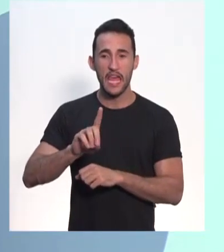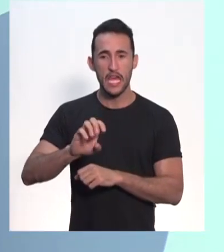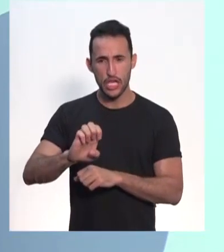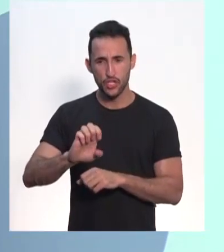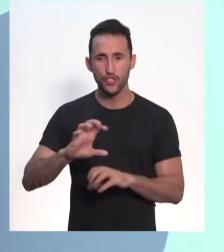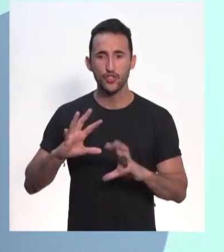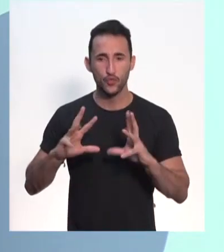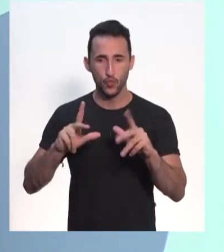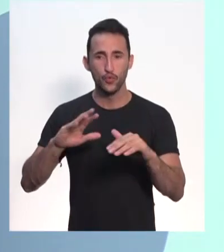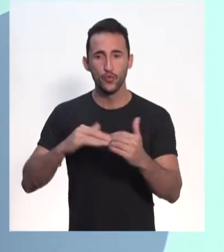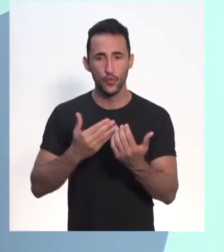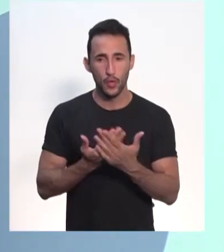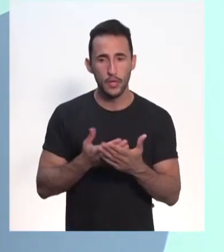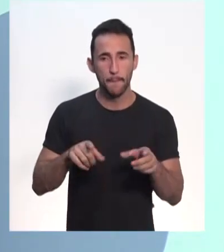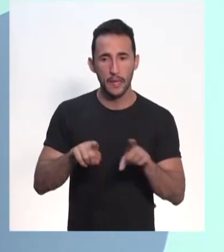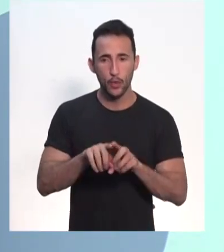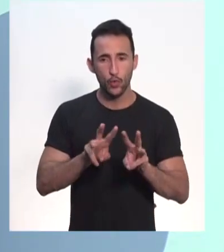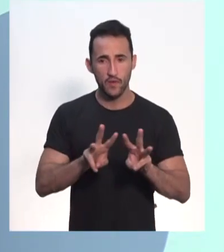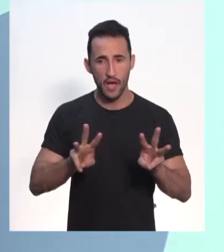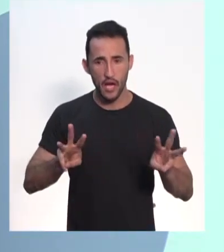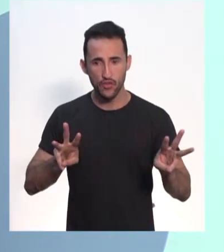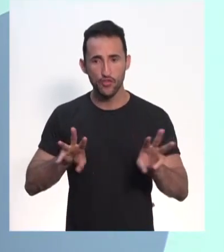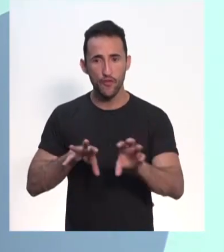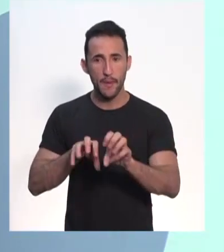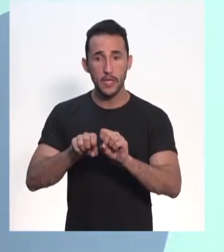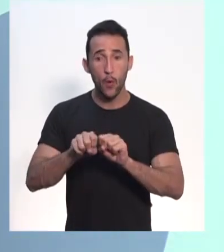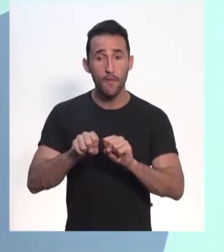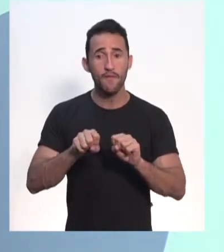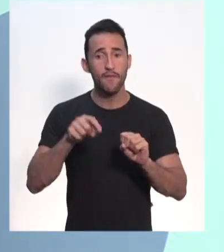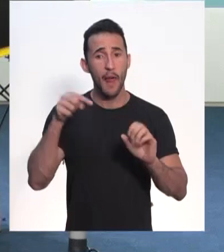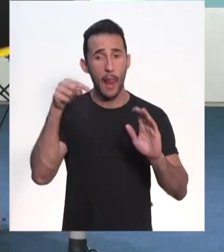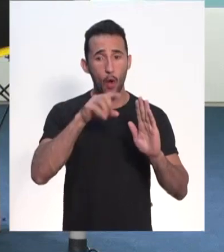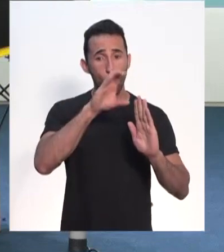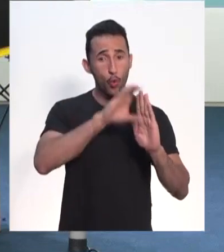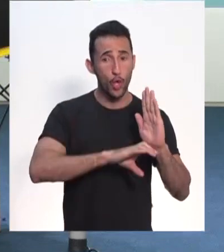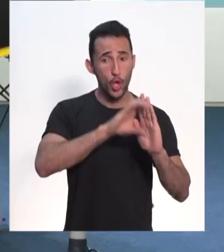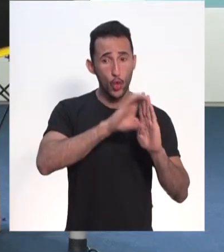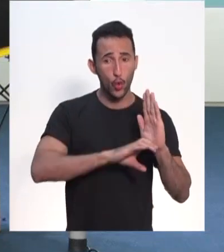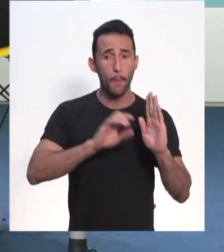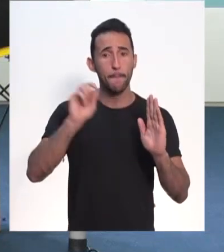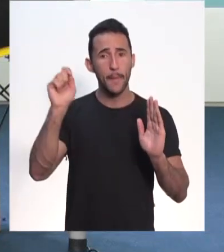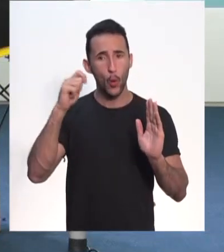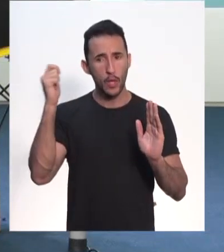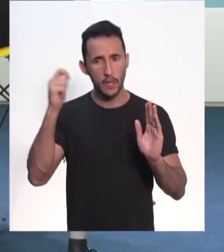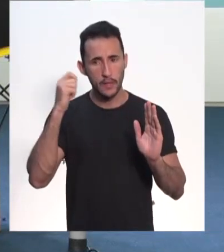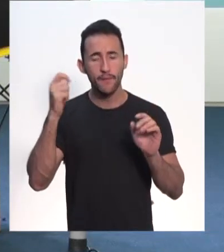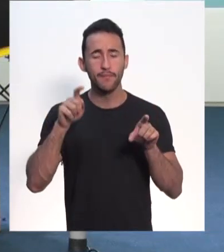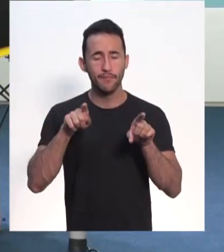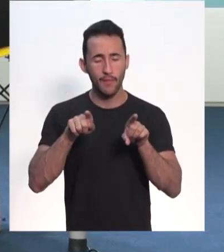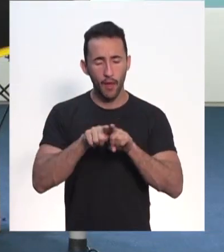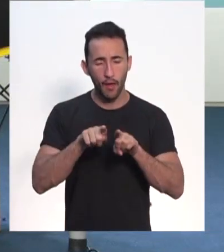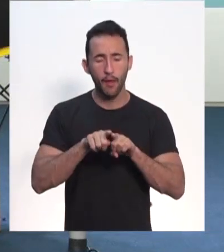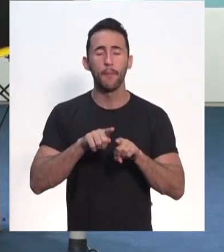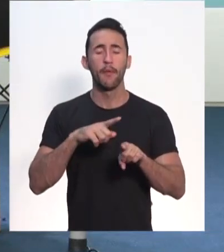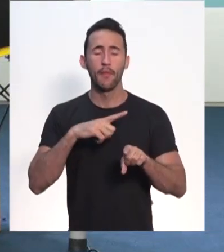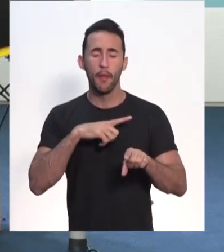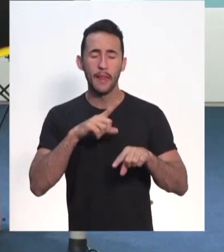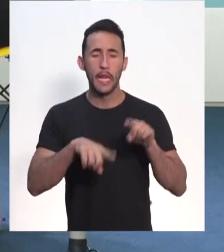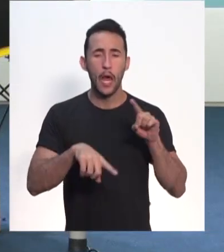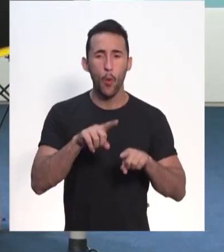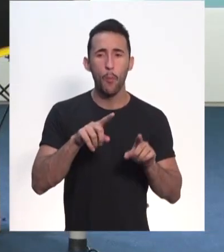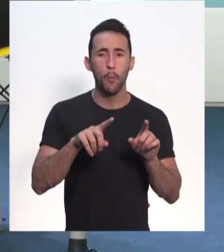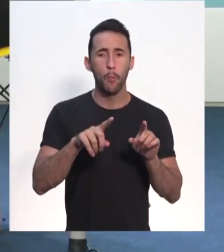revisitarem habilidades de percurso, que são habilidades que eles ainda não desenvolveram das séries anteriores. O importante